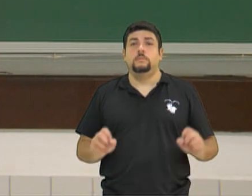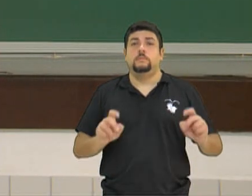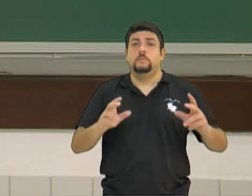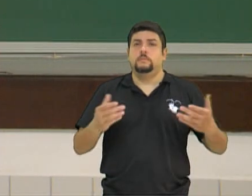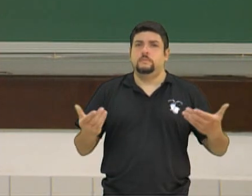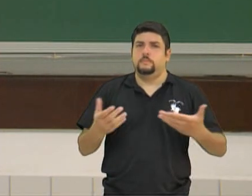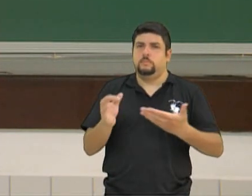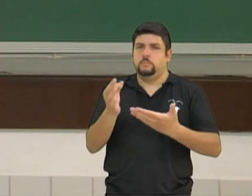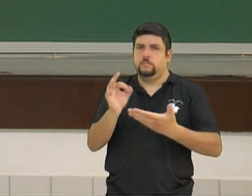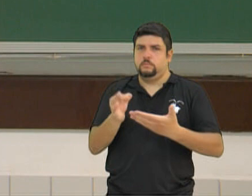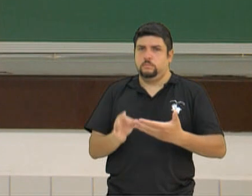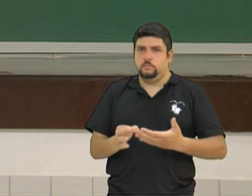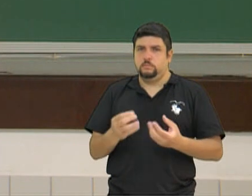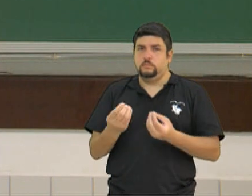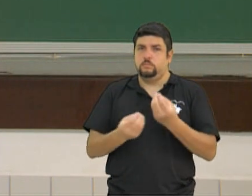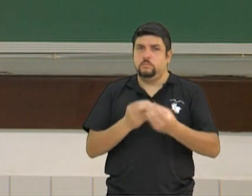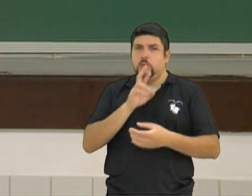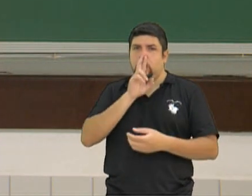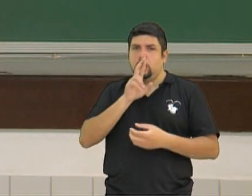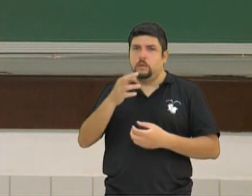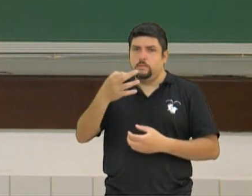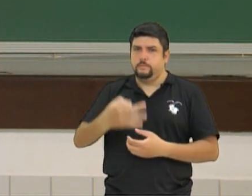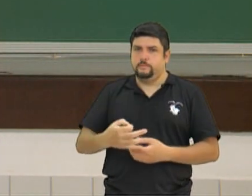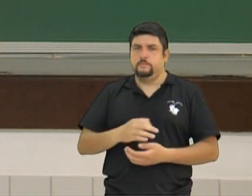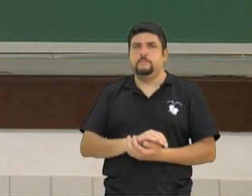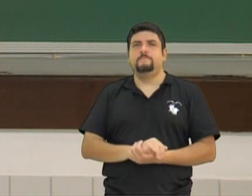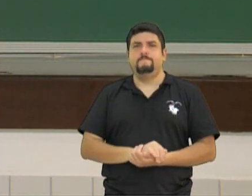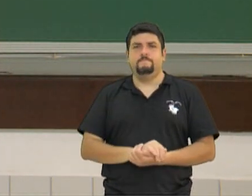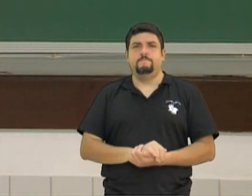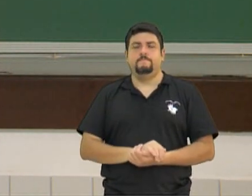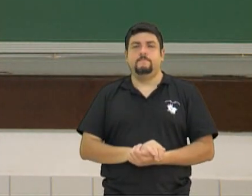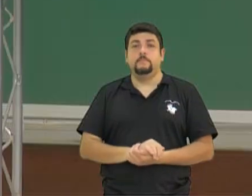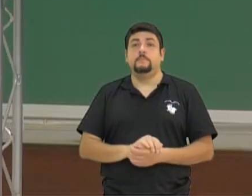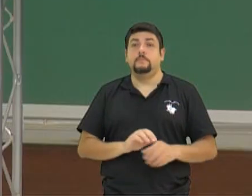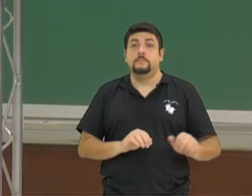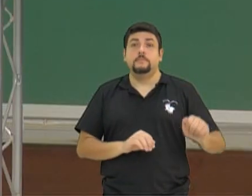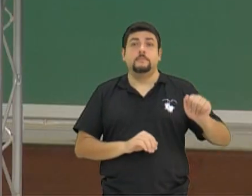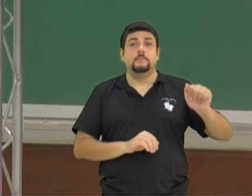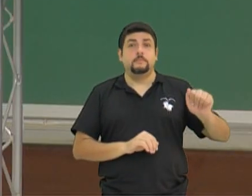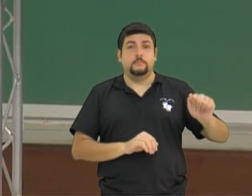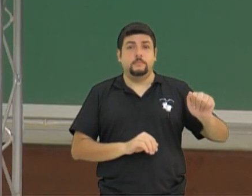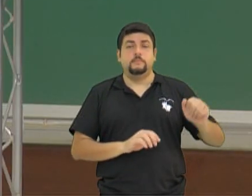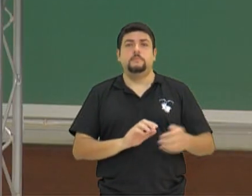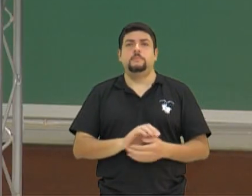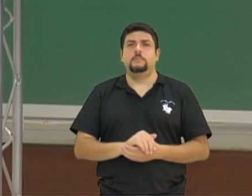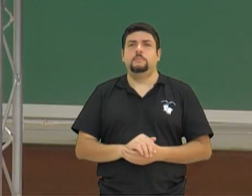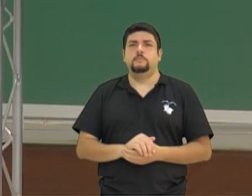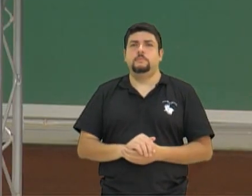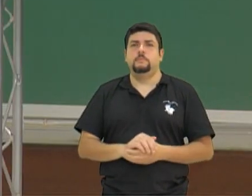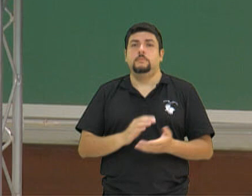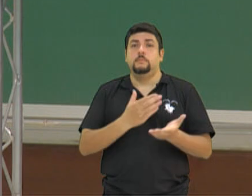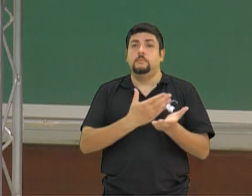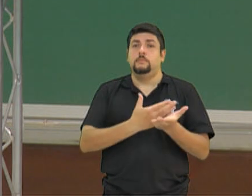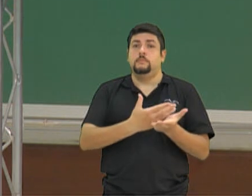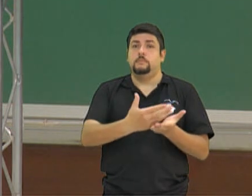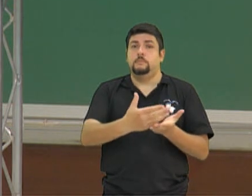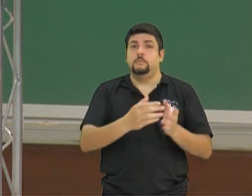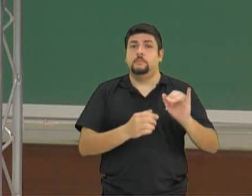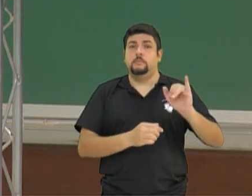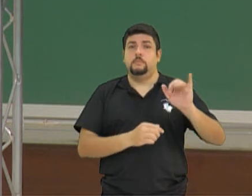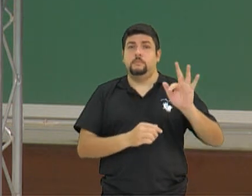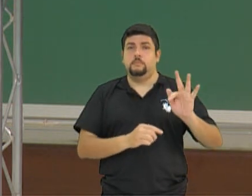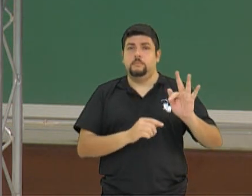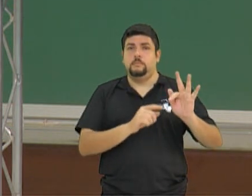vamos ver a nossa correção aqui, a resposta correta. Olha só. Na letra A, nós temos a frase com if. Frase com